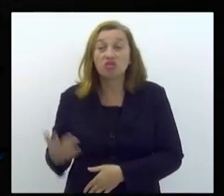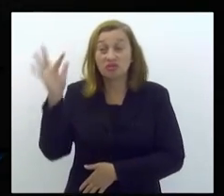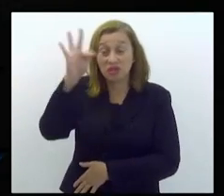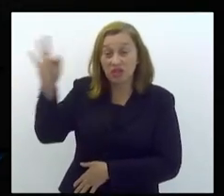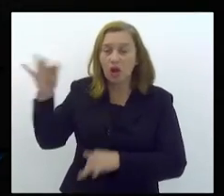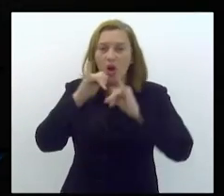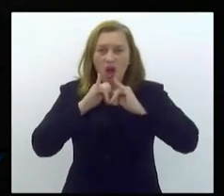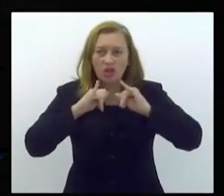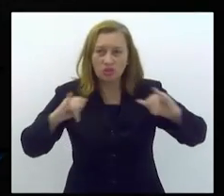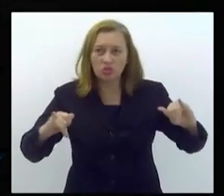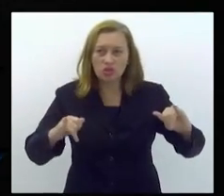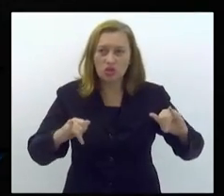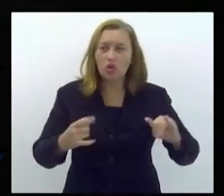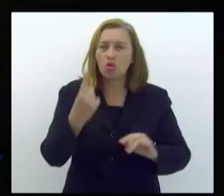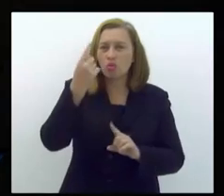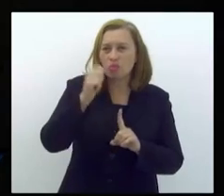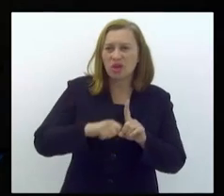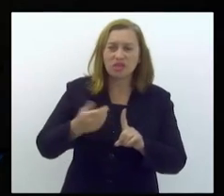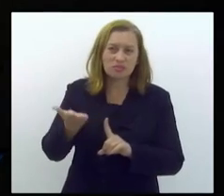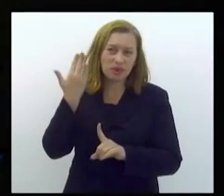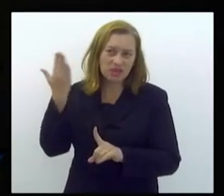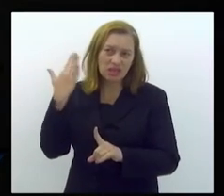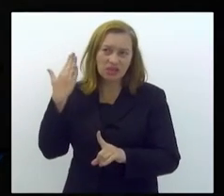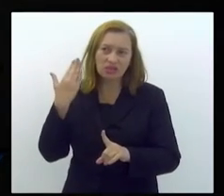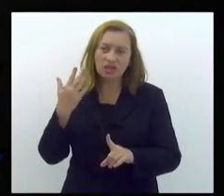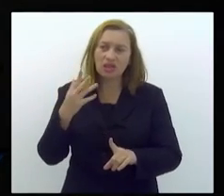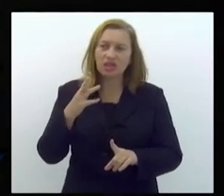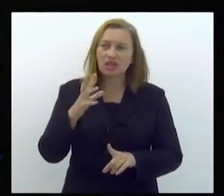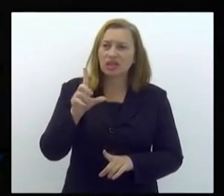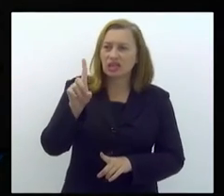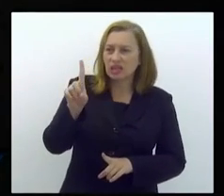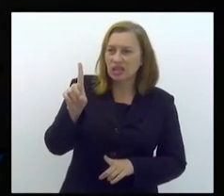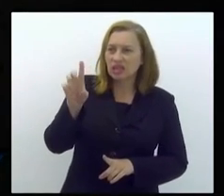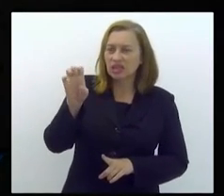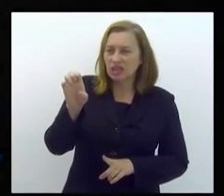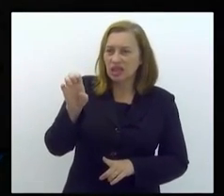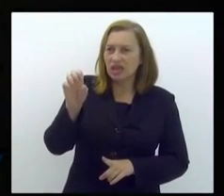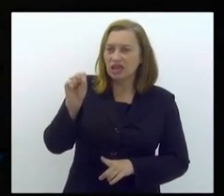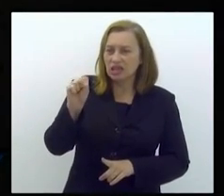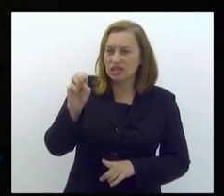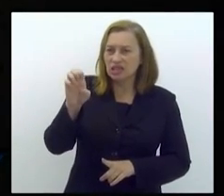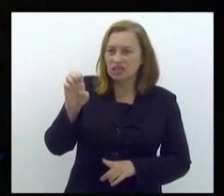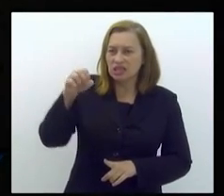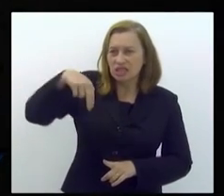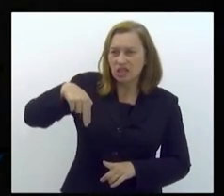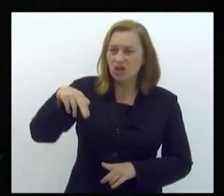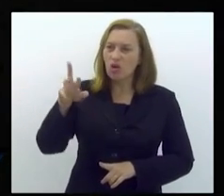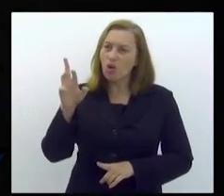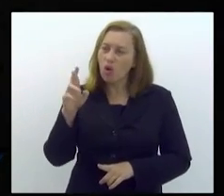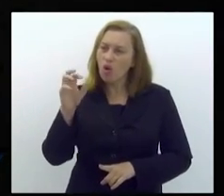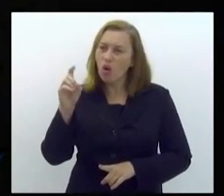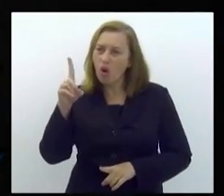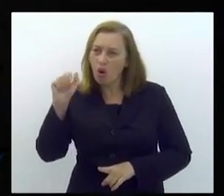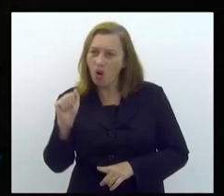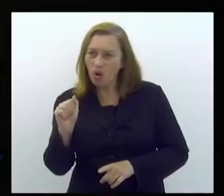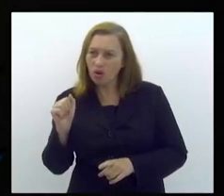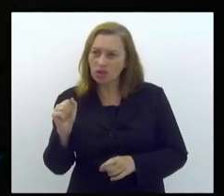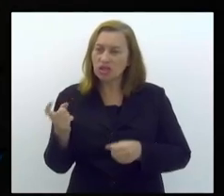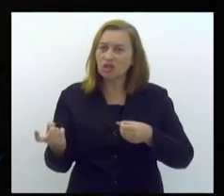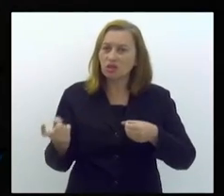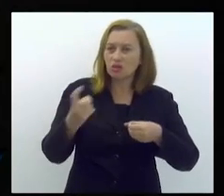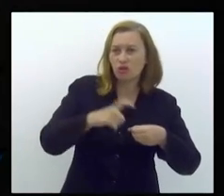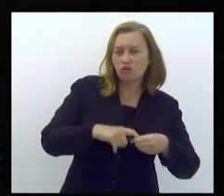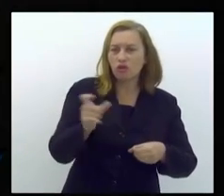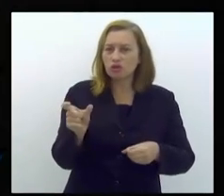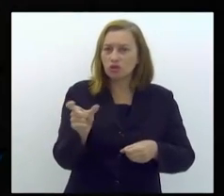anunciou acerca de um mês atrás o Desenrola o Desenrola que é um programa de Recuperação de Crédito